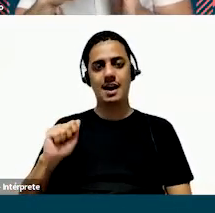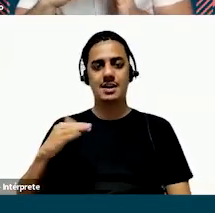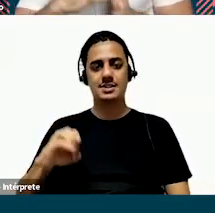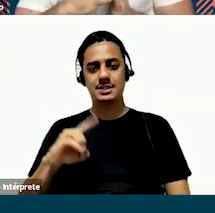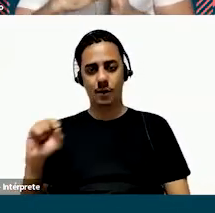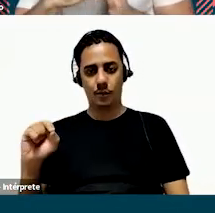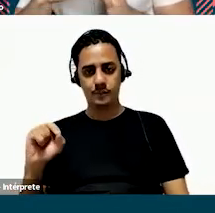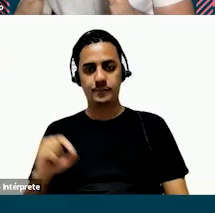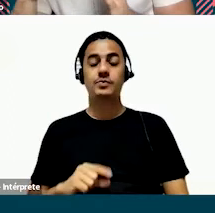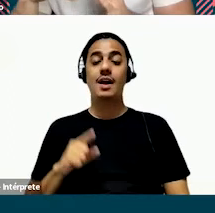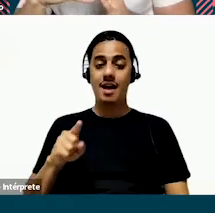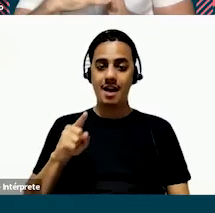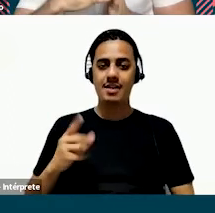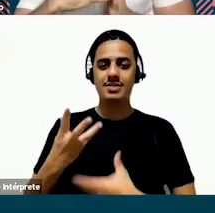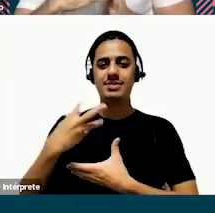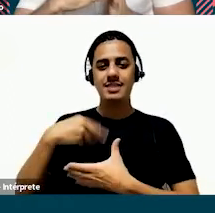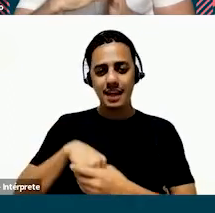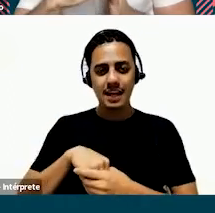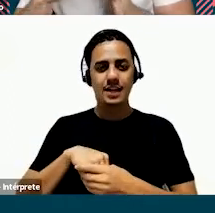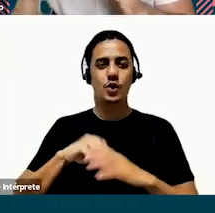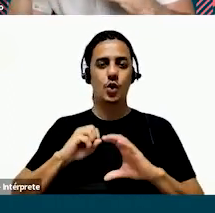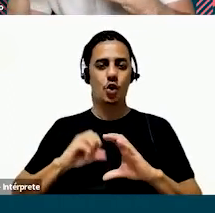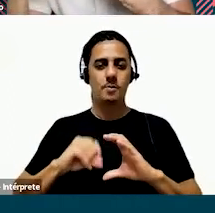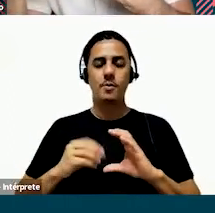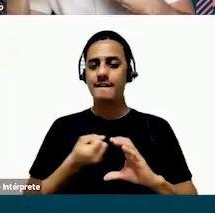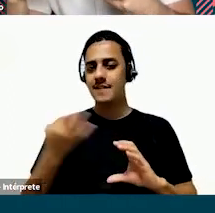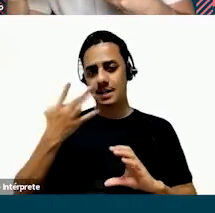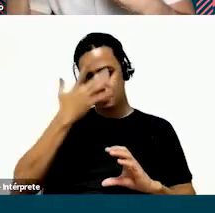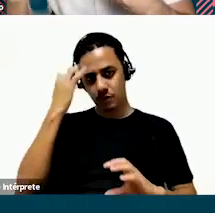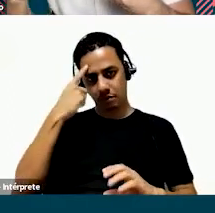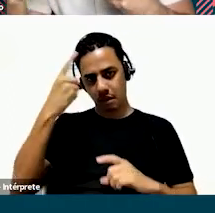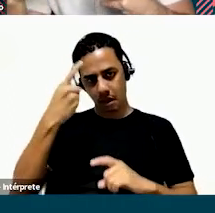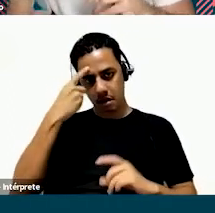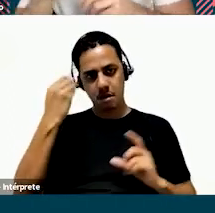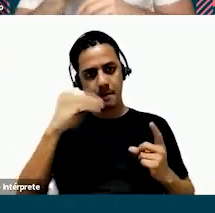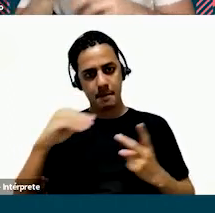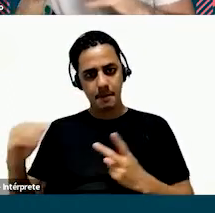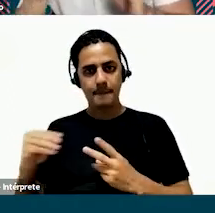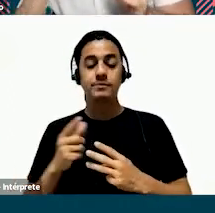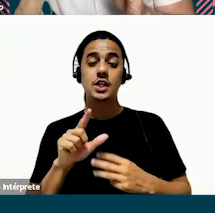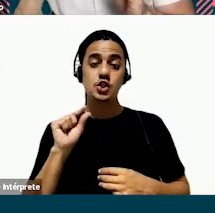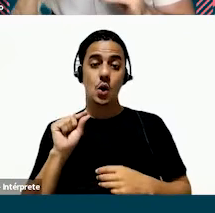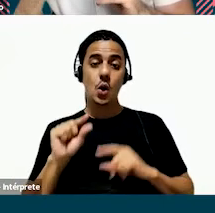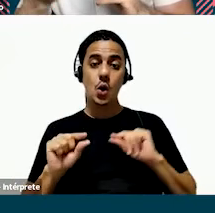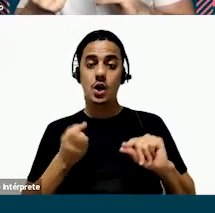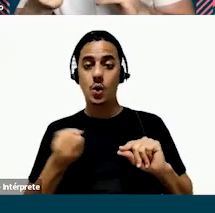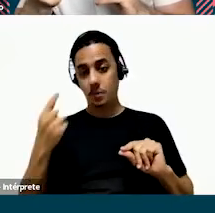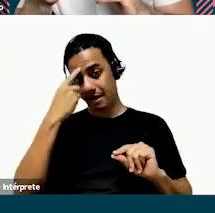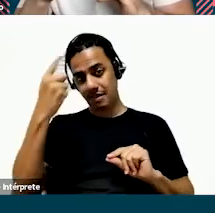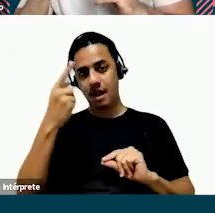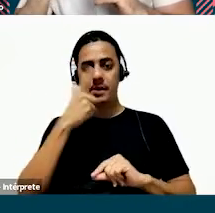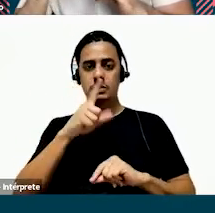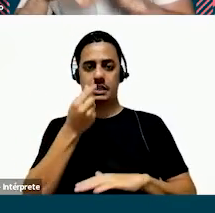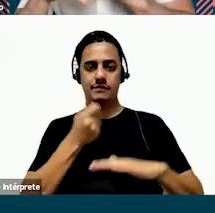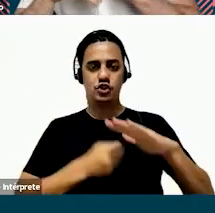O Ideação é uma incubadora de projetos da Globo, que várias pessoas vão lá, podem dar um pitch, eles vão escolher algumas ideias para